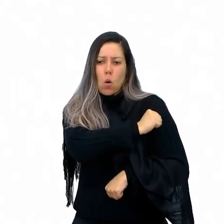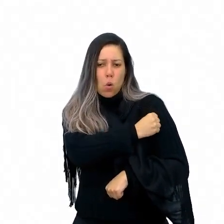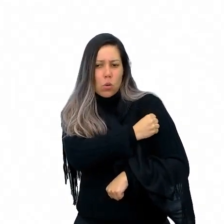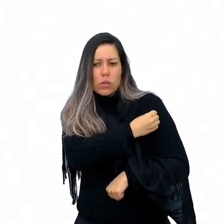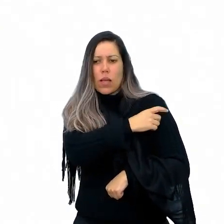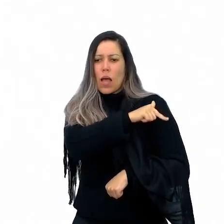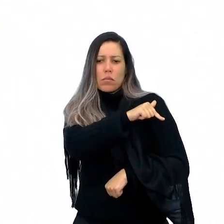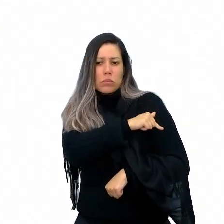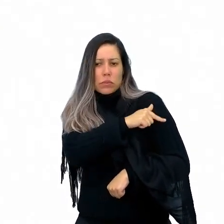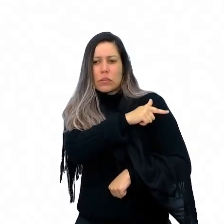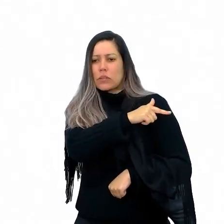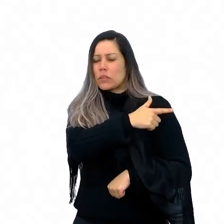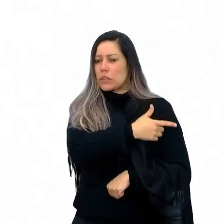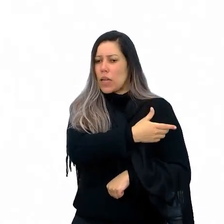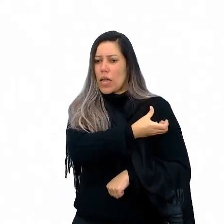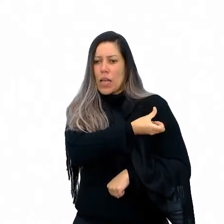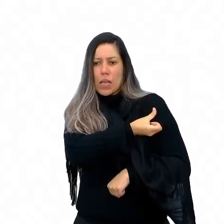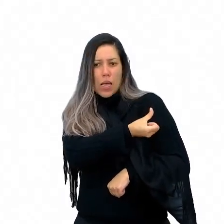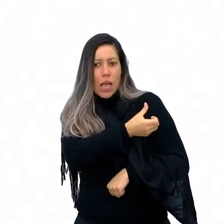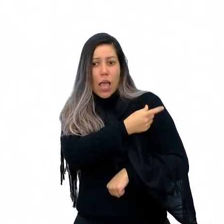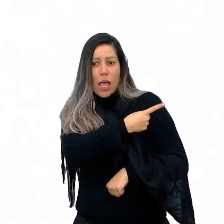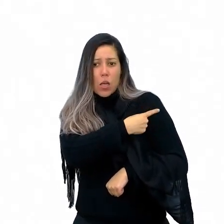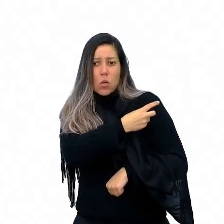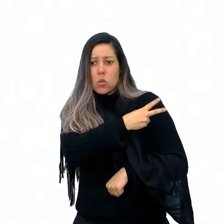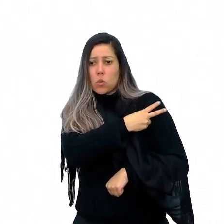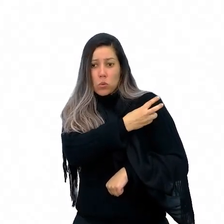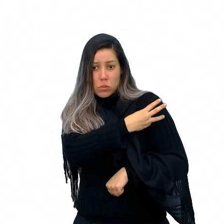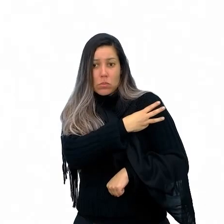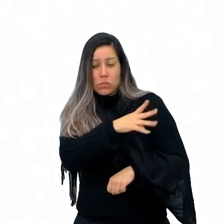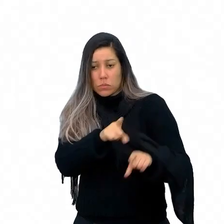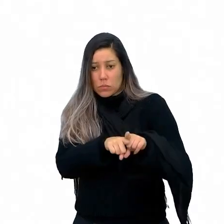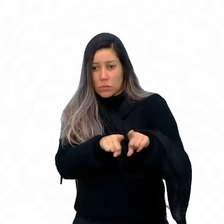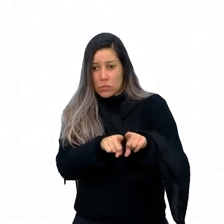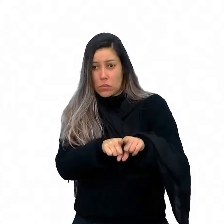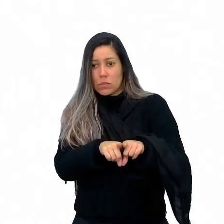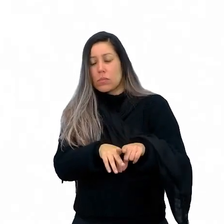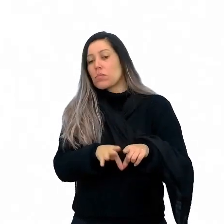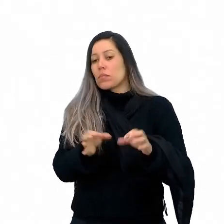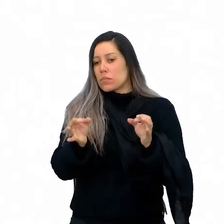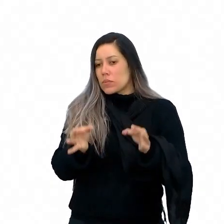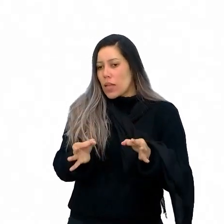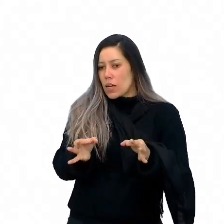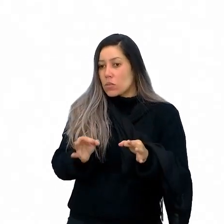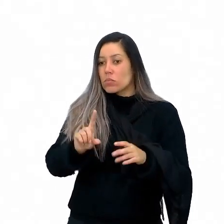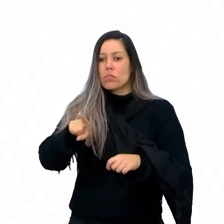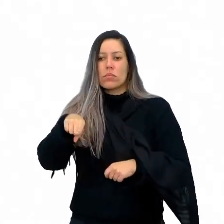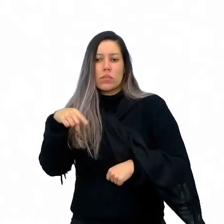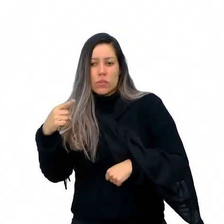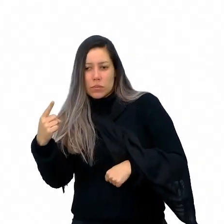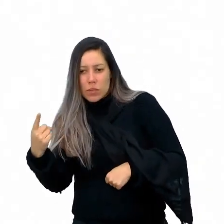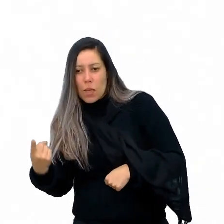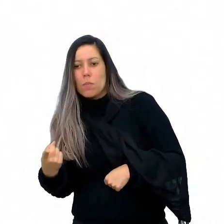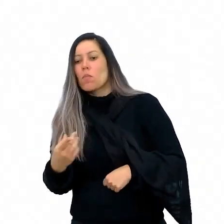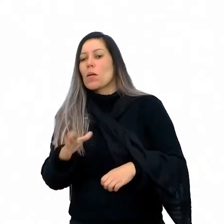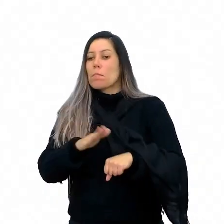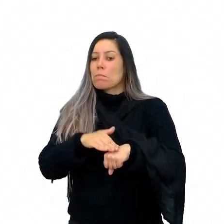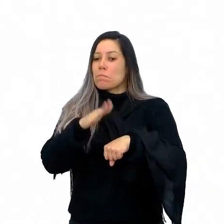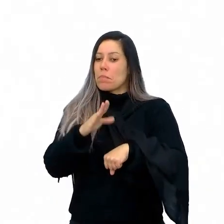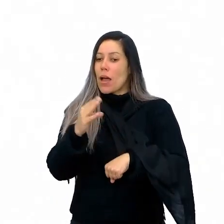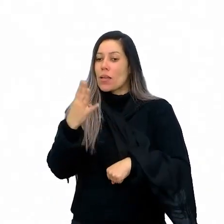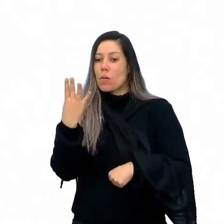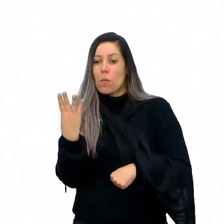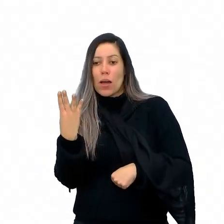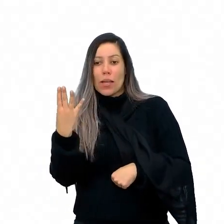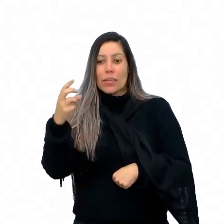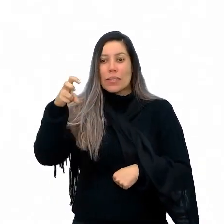ali dos anos finais do ensino fundamental. Tá certo? E aí, e logo na sequência, mais 45 minutos para que